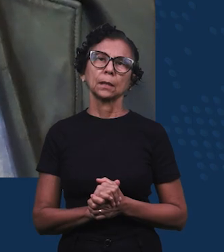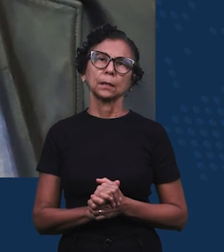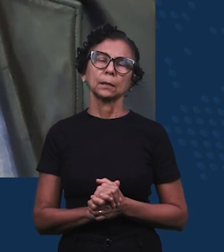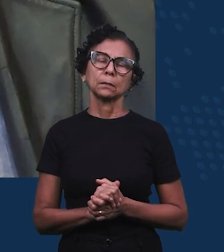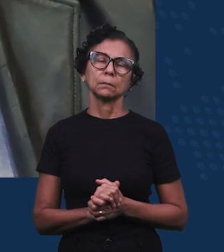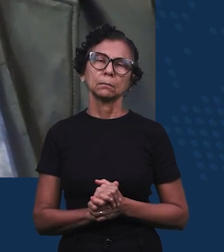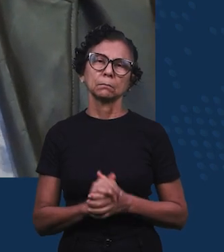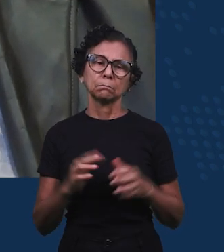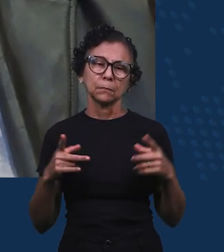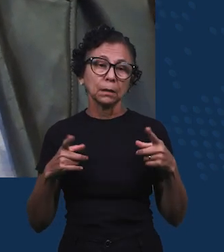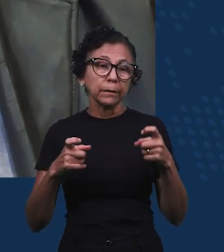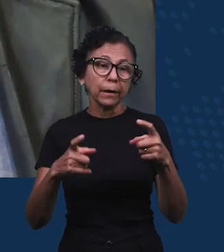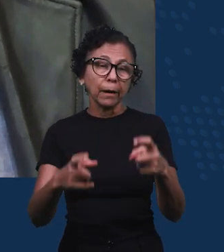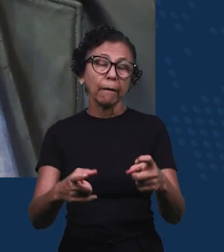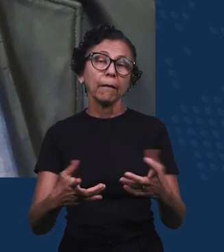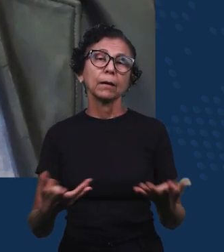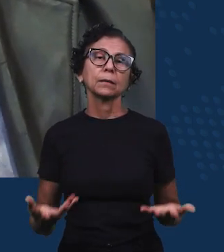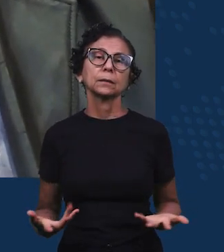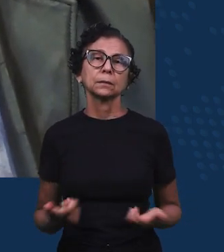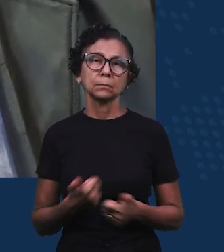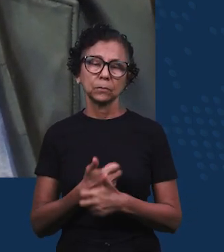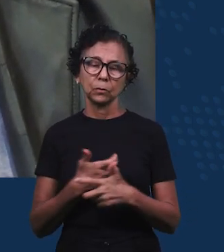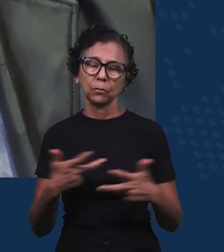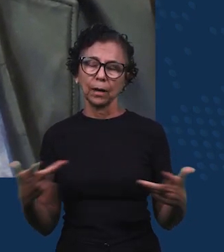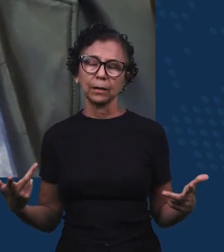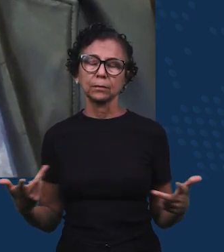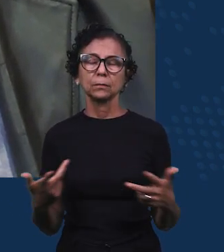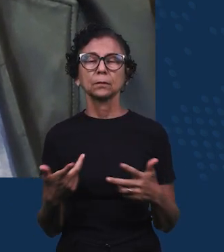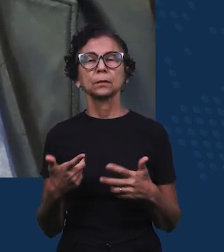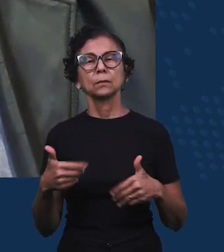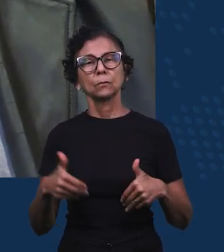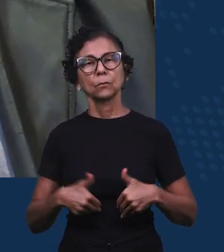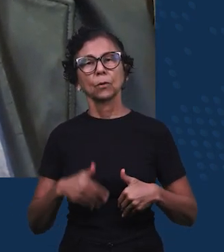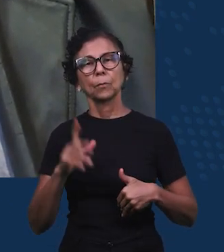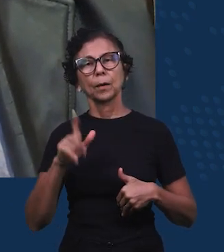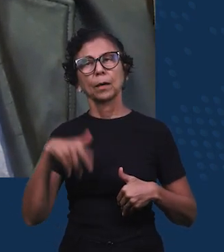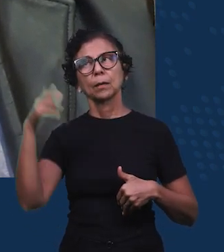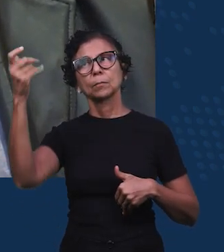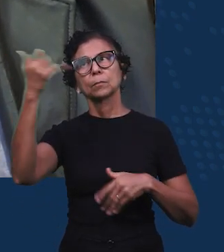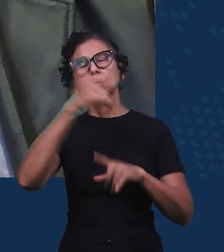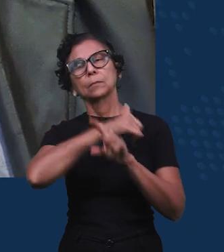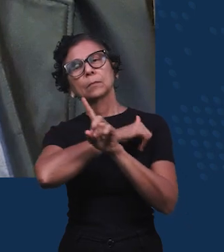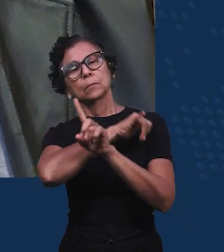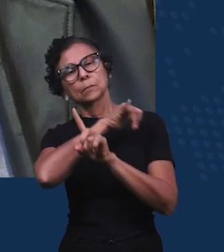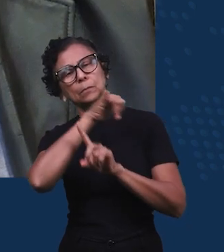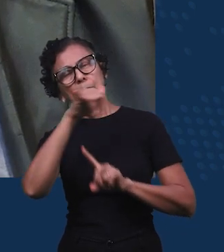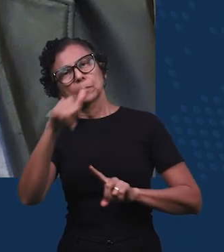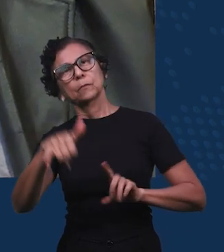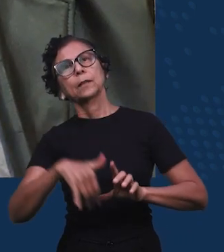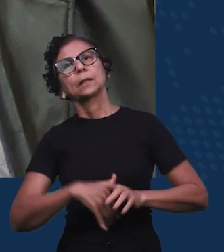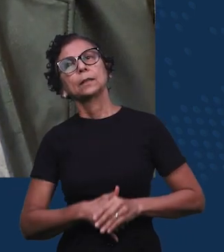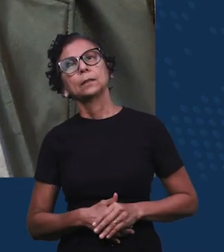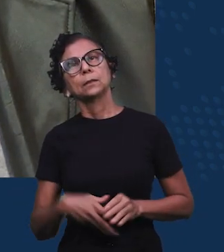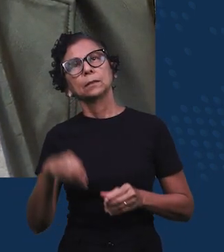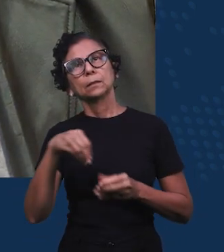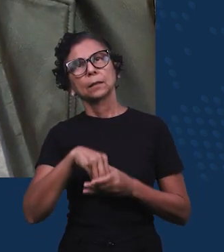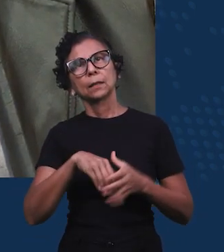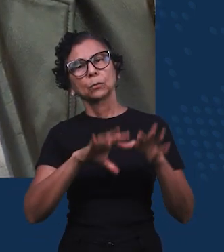das guerras, e elas são proféticas, portanto, e elas dizem respeito a este